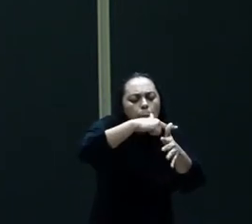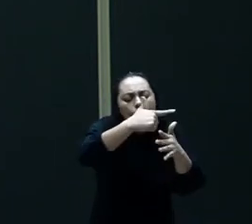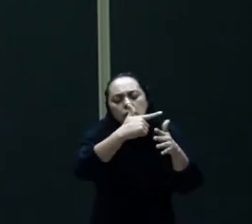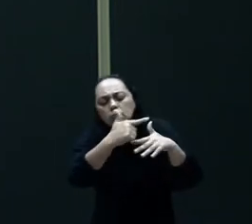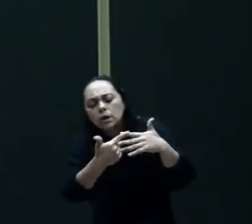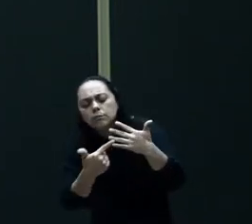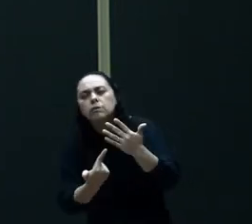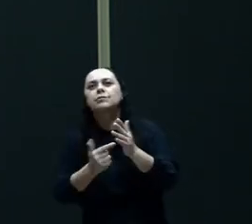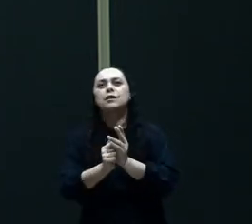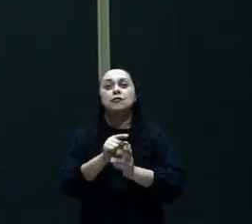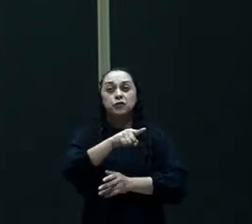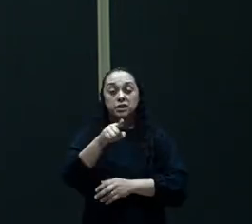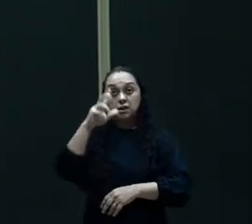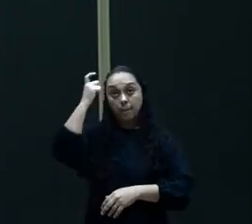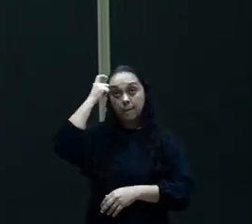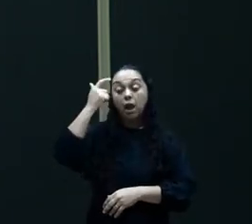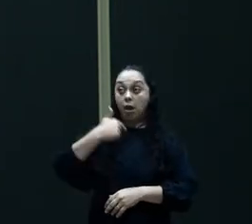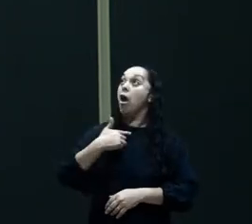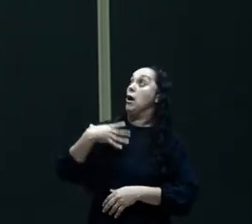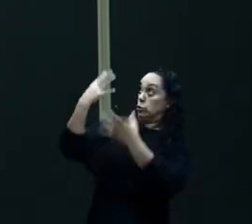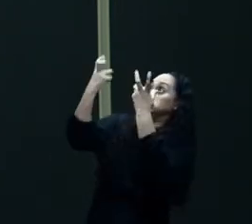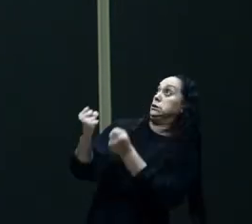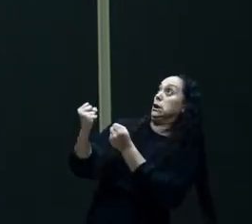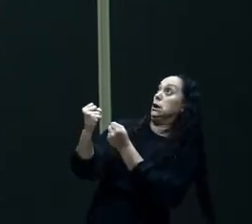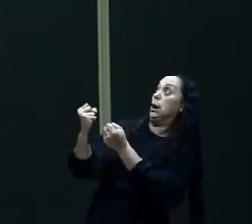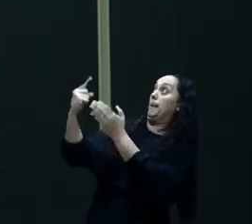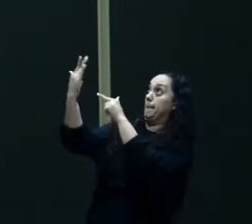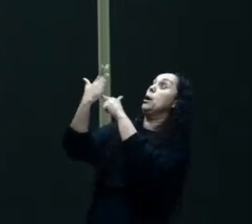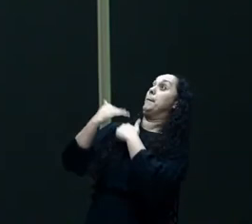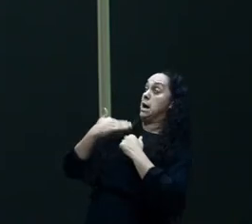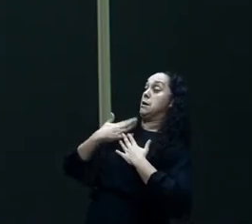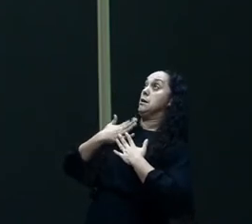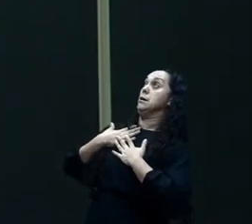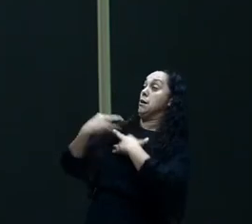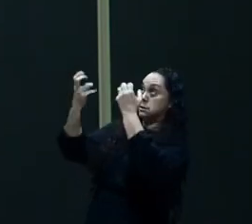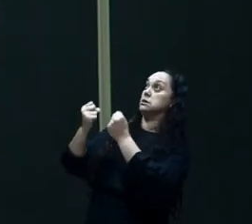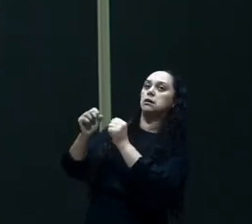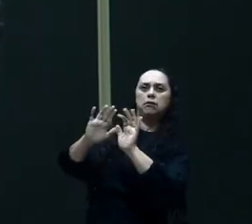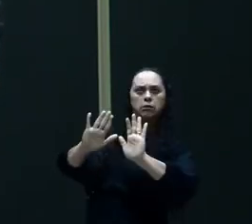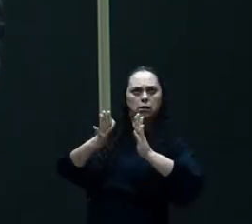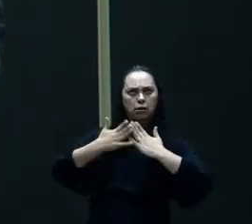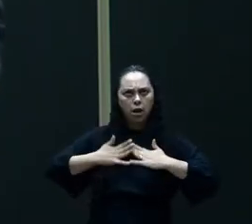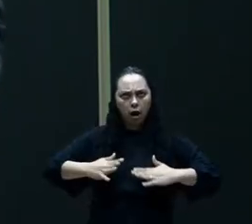promessa não tem muita coisa ainda que Deus precisa alinhar na sua e na minha